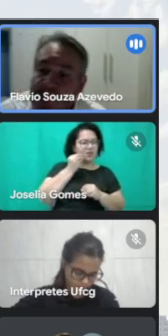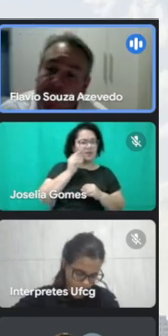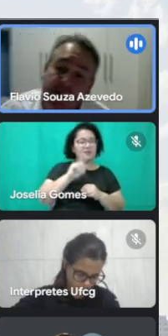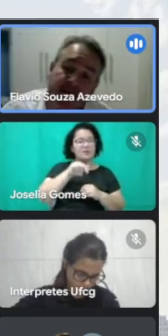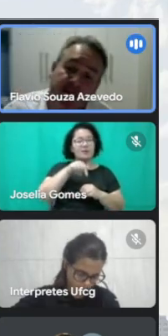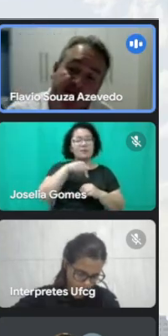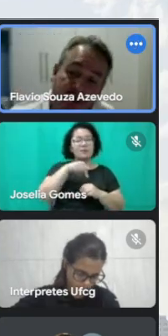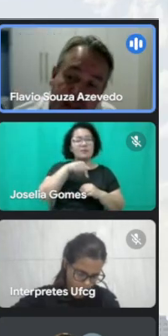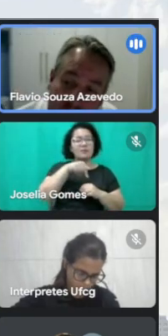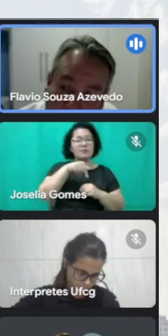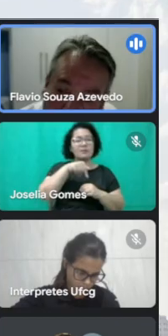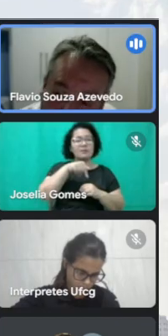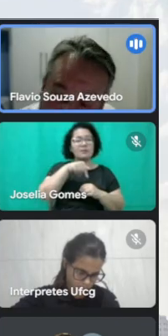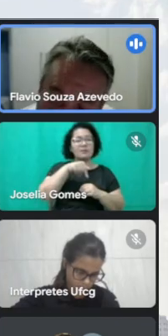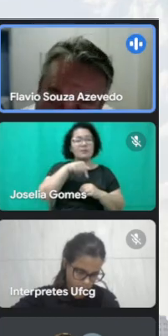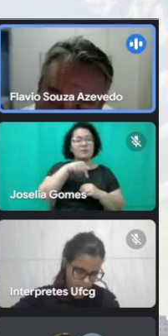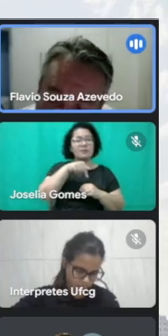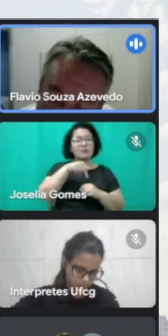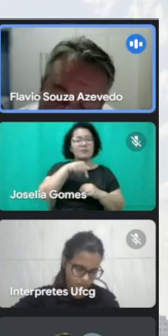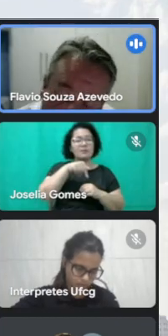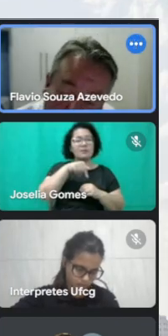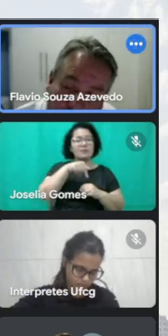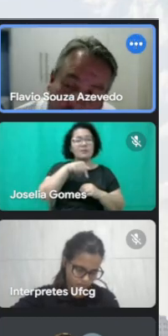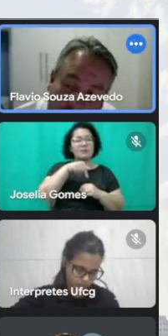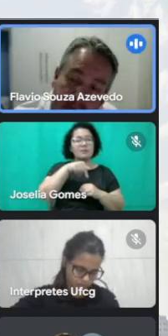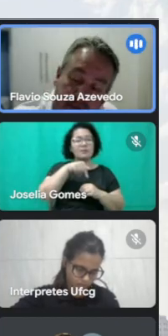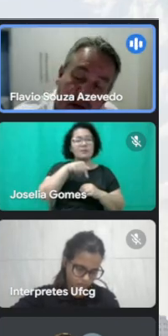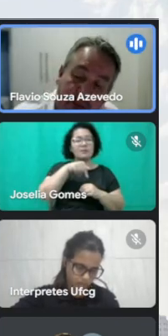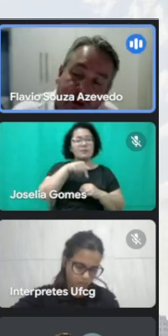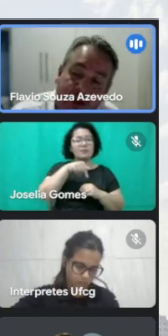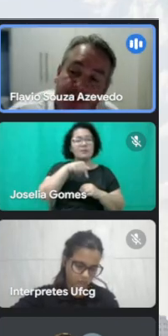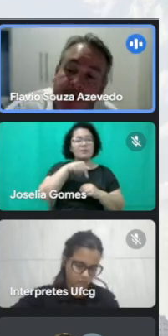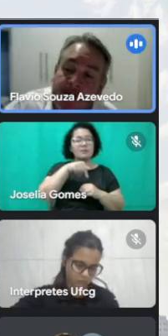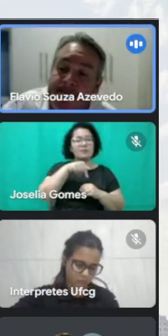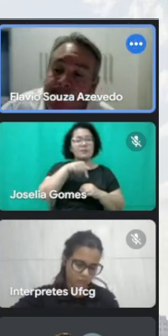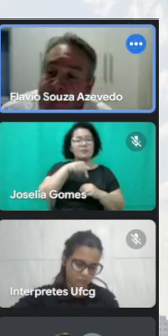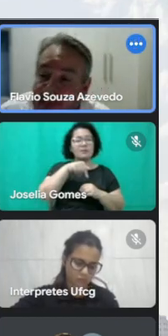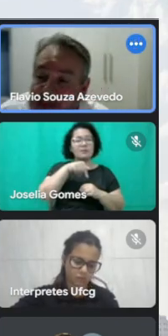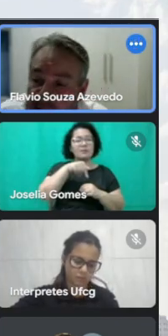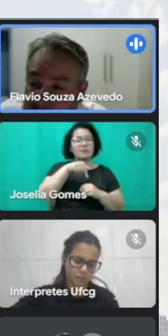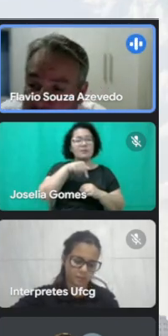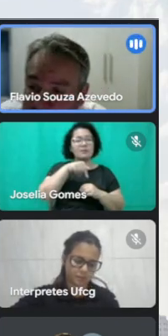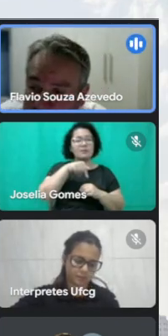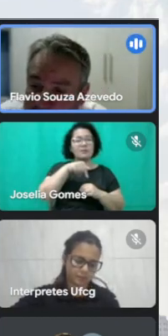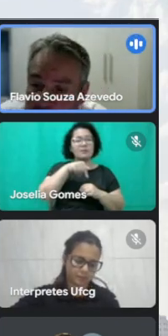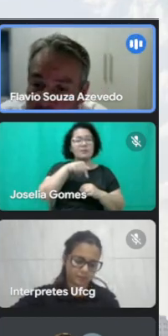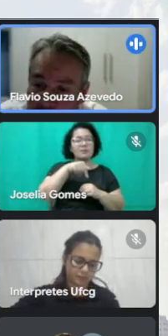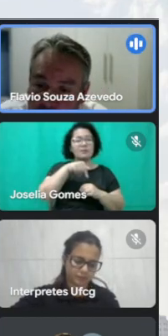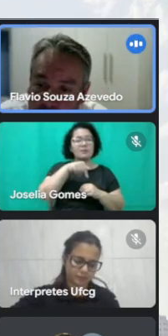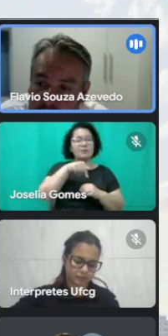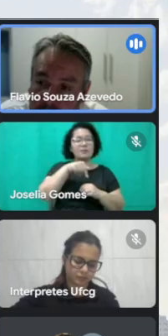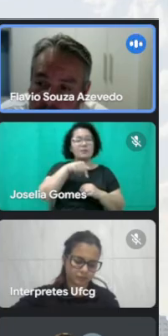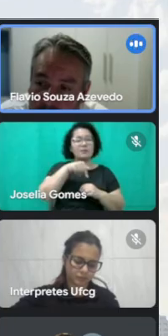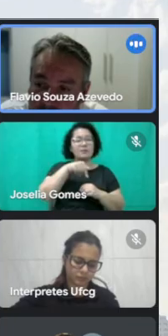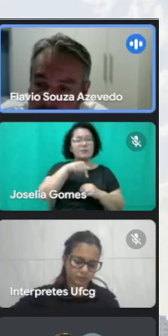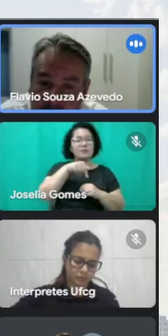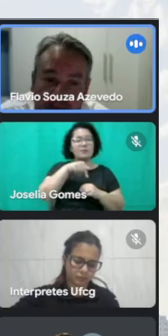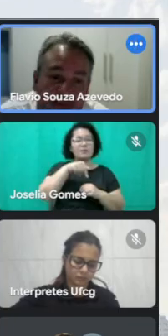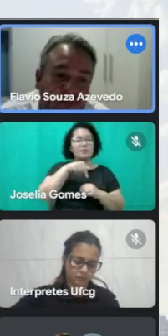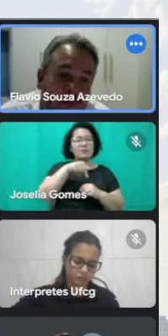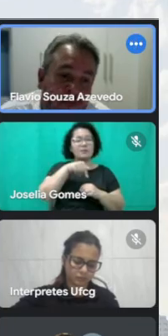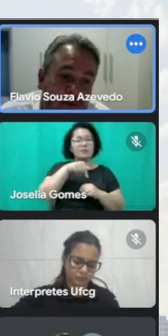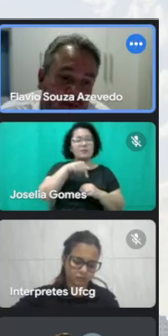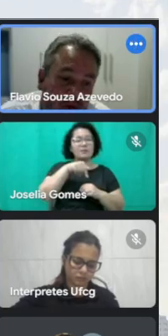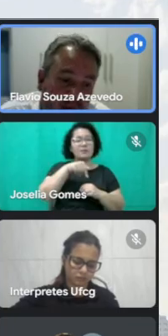onde você faz o deságue no próximo ao Capibaribe, né? Esse gráfico aqui foi ponto 1 e ponto